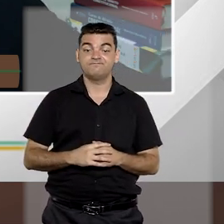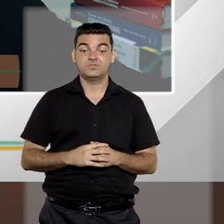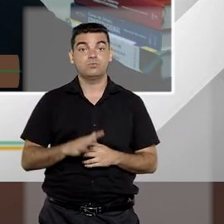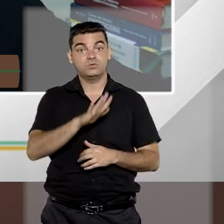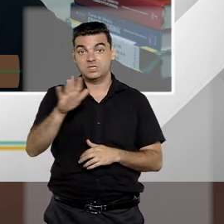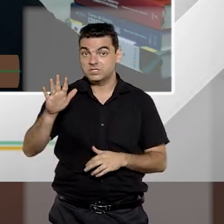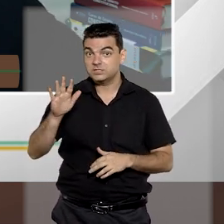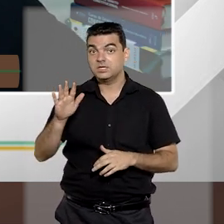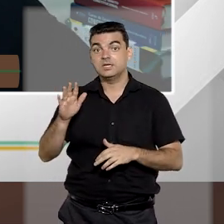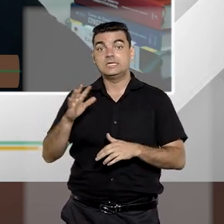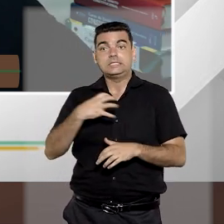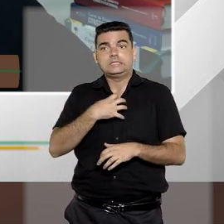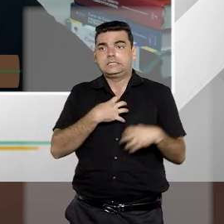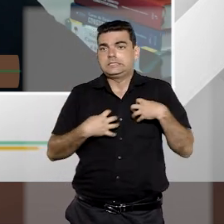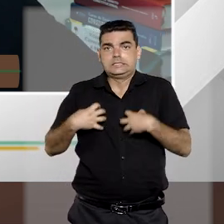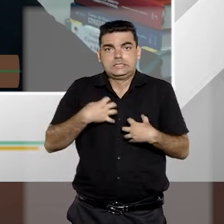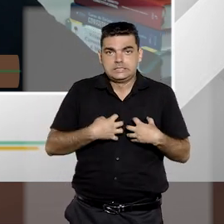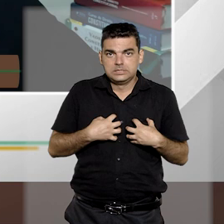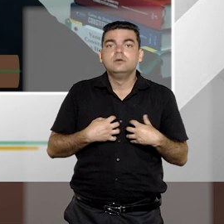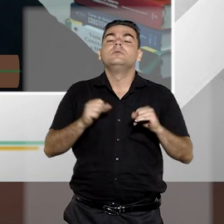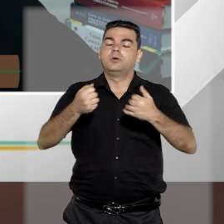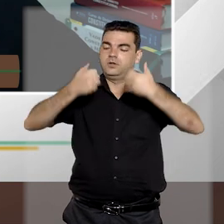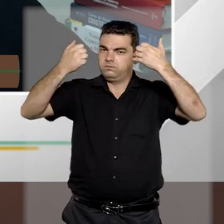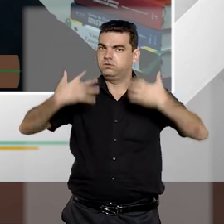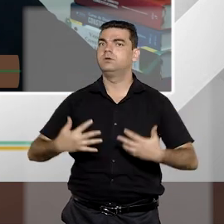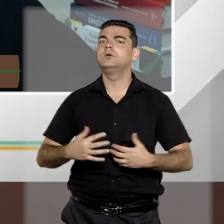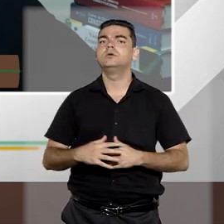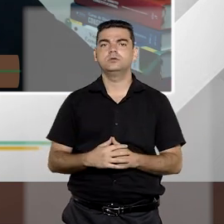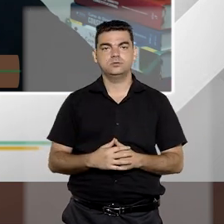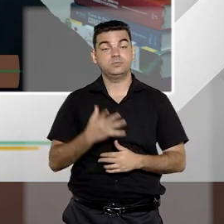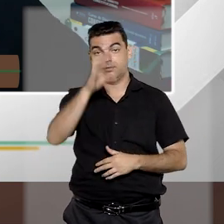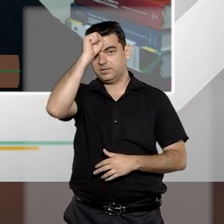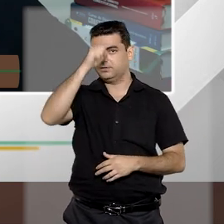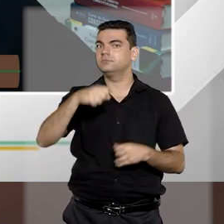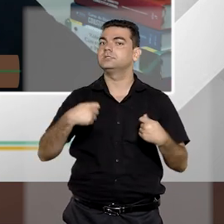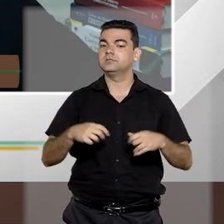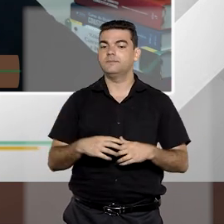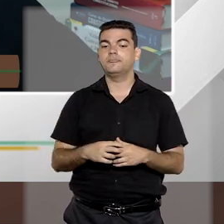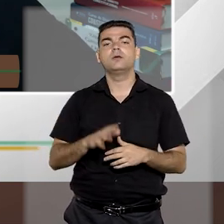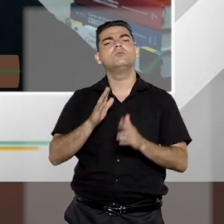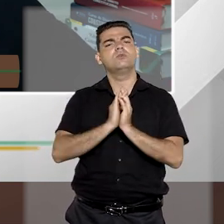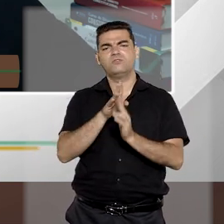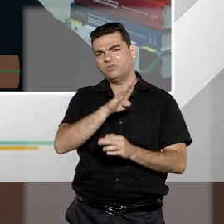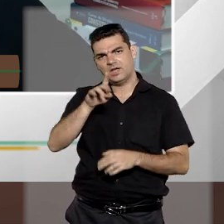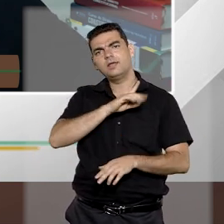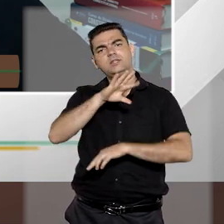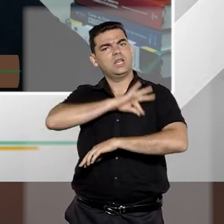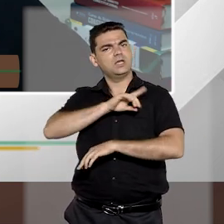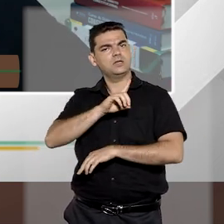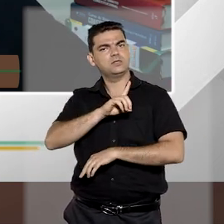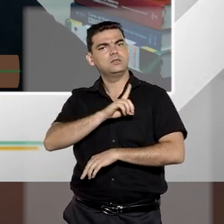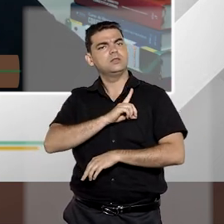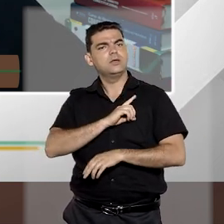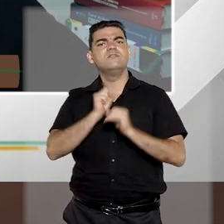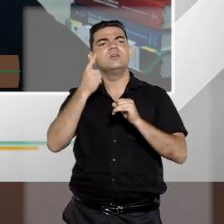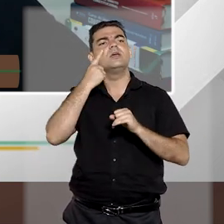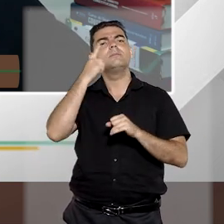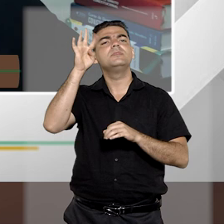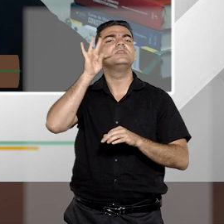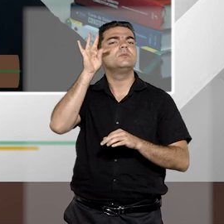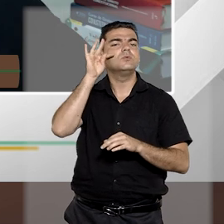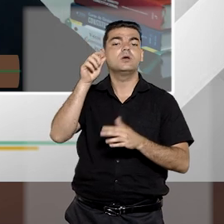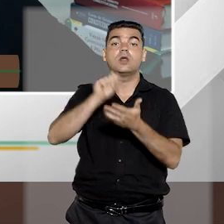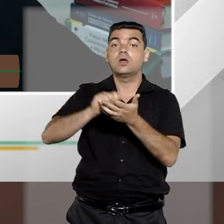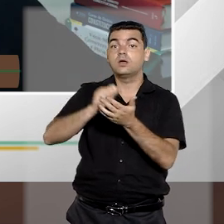qualquer violação, a sua dignidade no transporte público, documente os fatos, registre um boletim de ocorrência, pegue testemunhas no